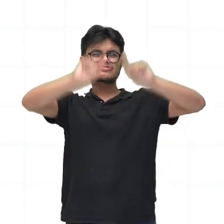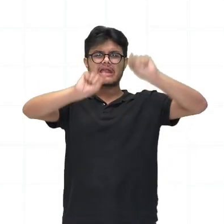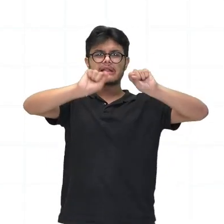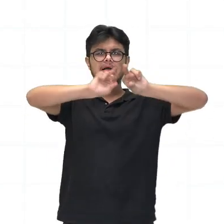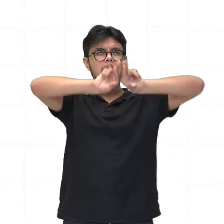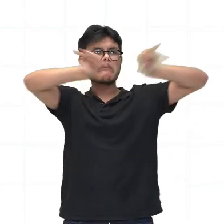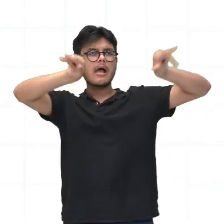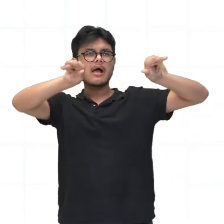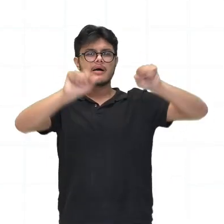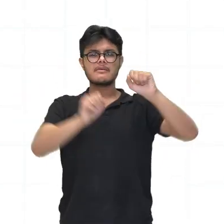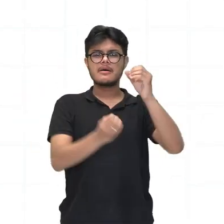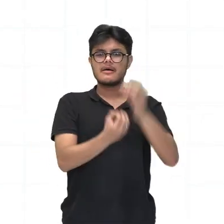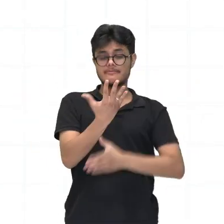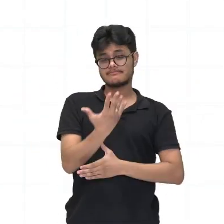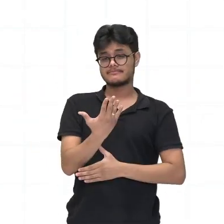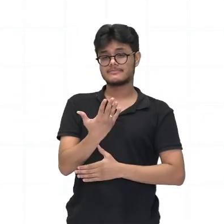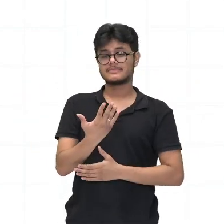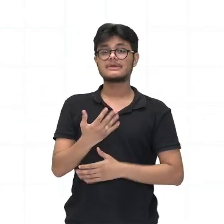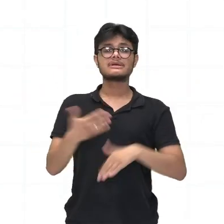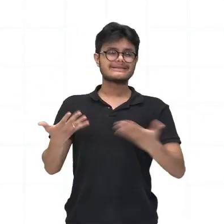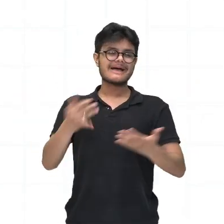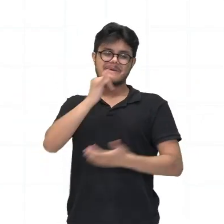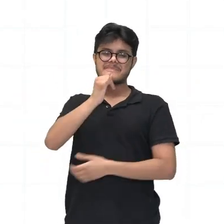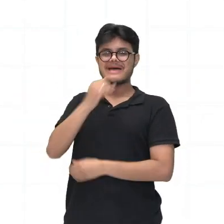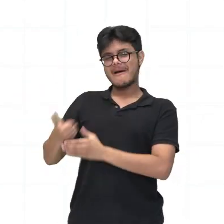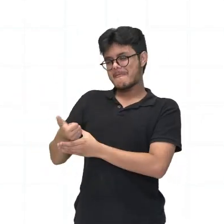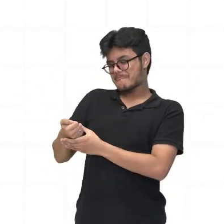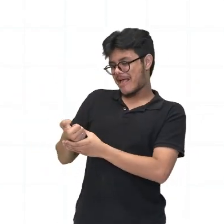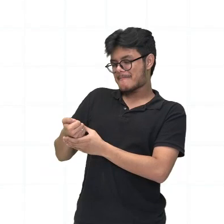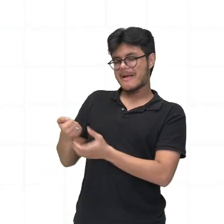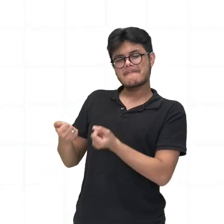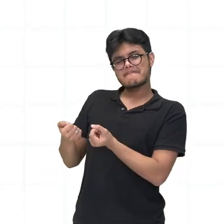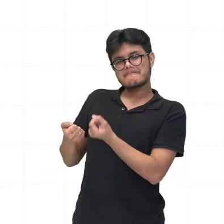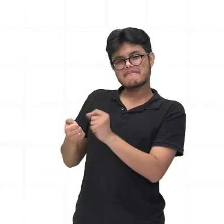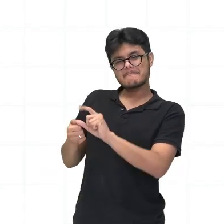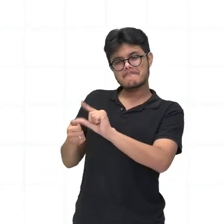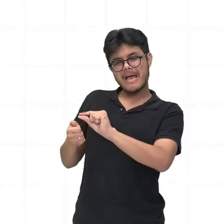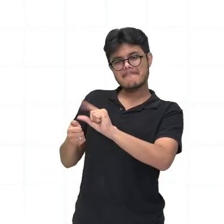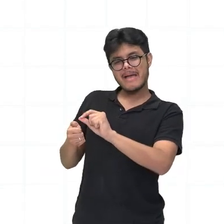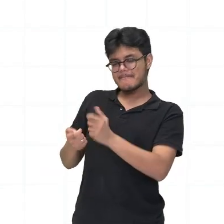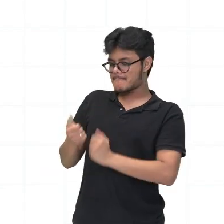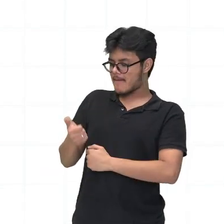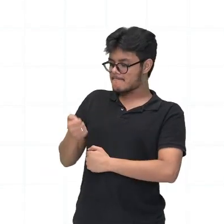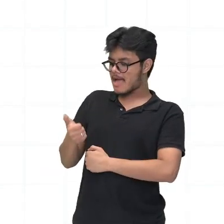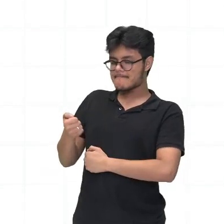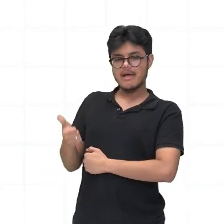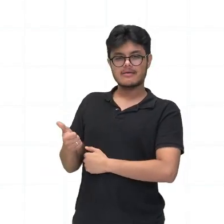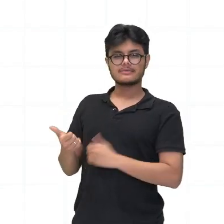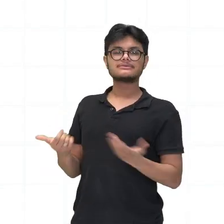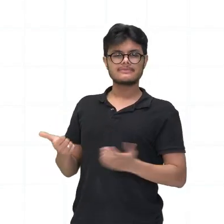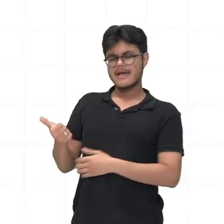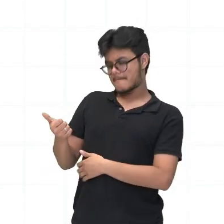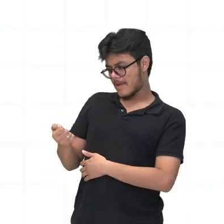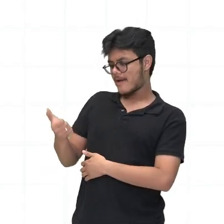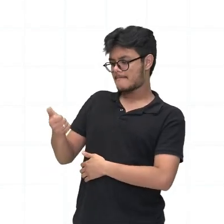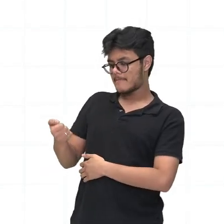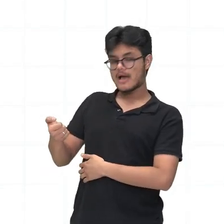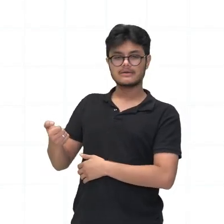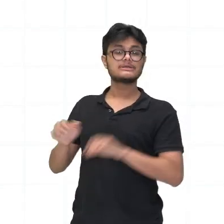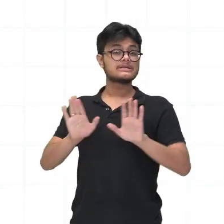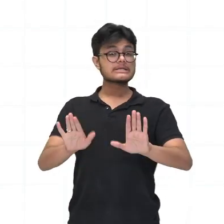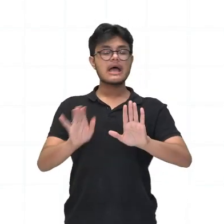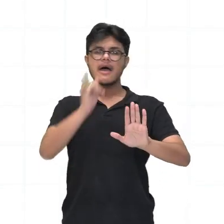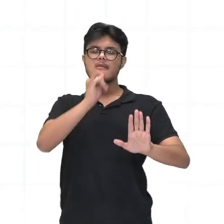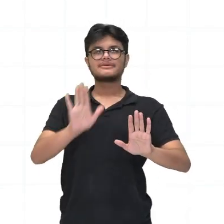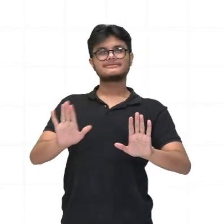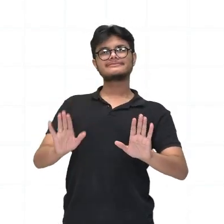a qual ele se refere são as estrelinhas ali da faísca do isqueiro. Mas percebam que ele busca demonstrar esse exagero,